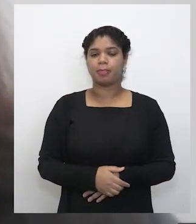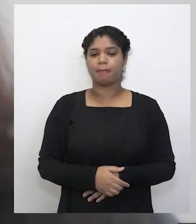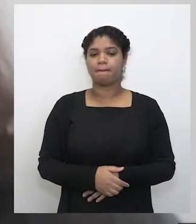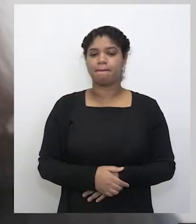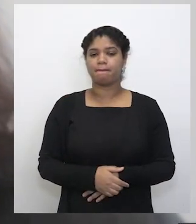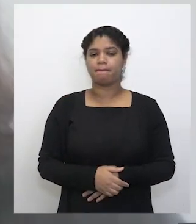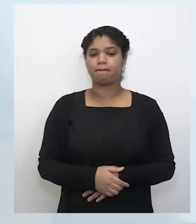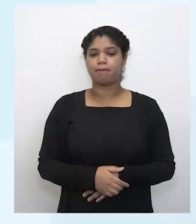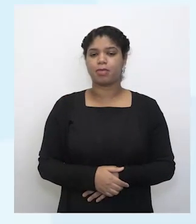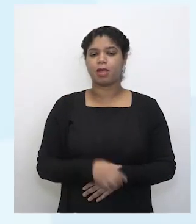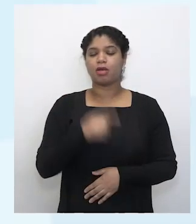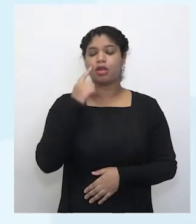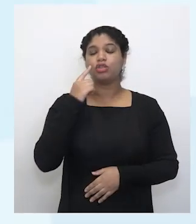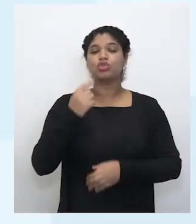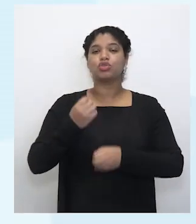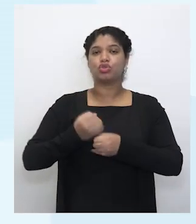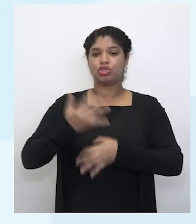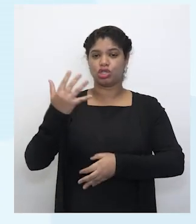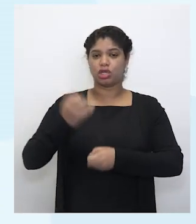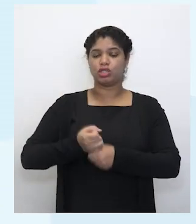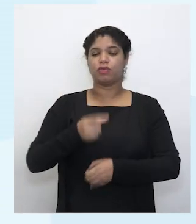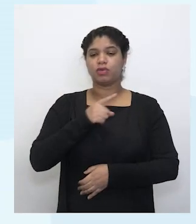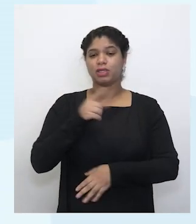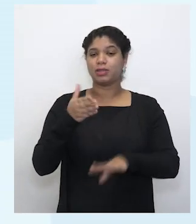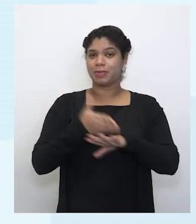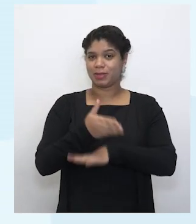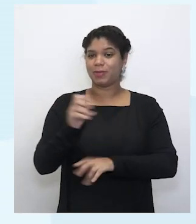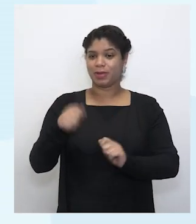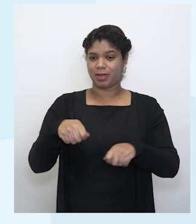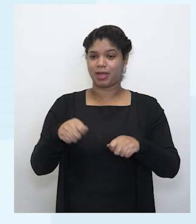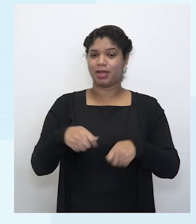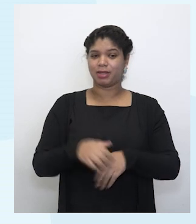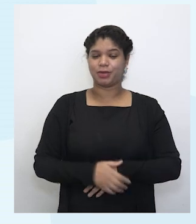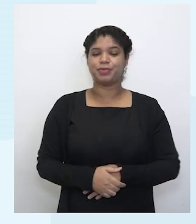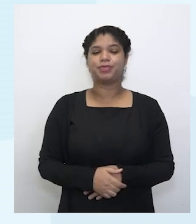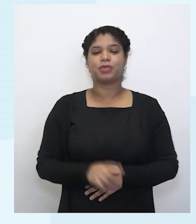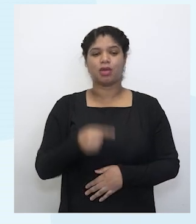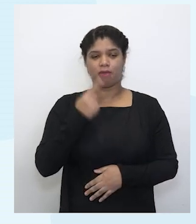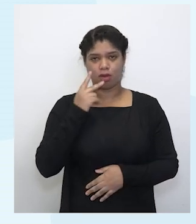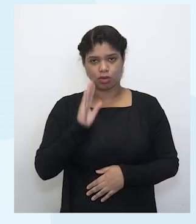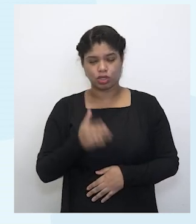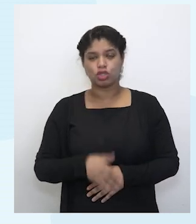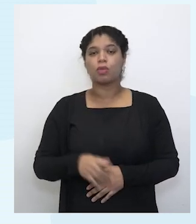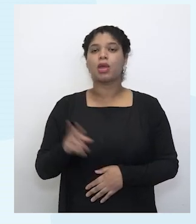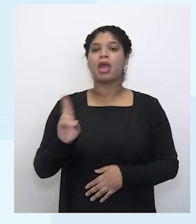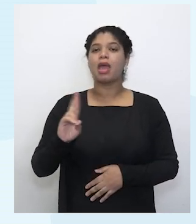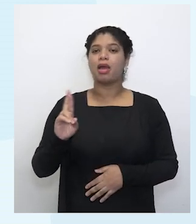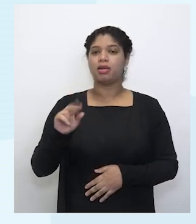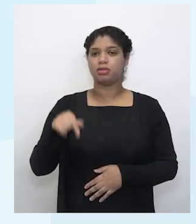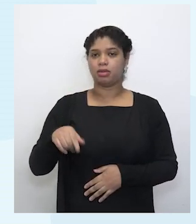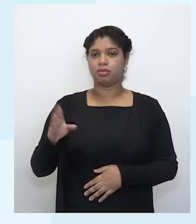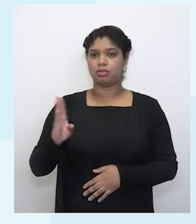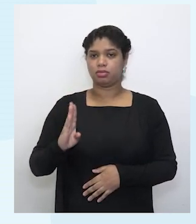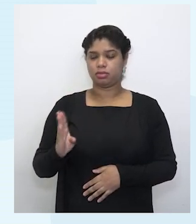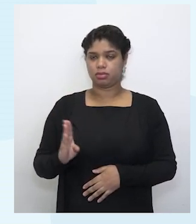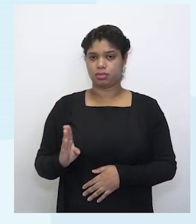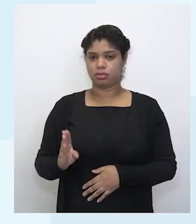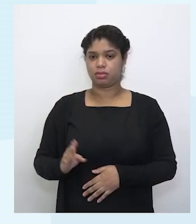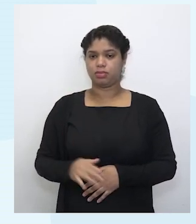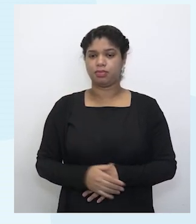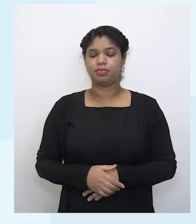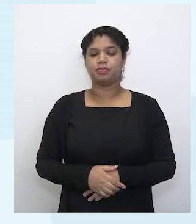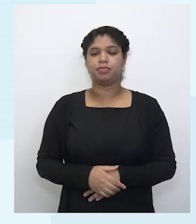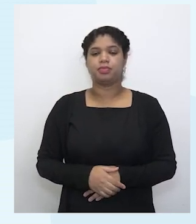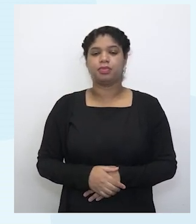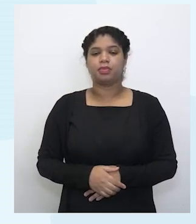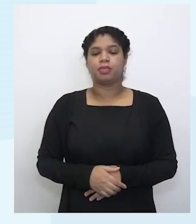nossa interação no chat. Agora que nós já, né, falamos sobre o sistema monetário, nós queremos